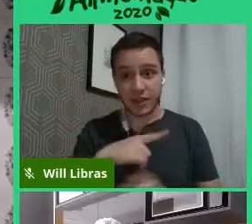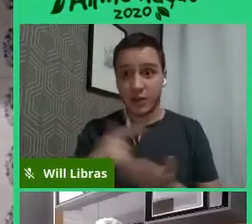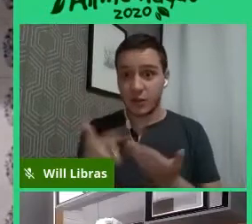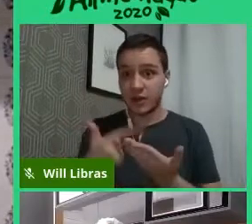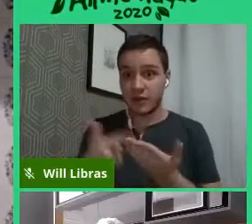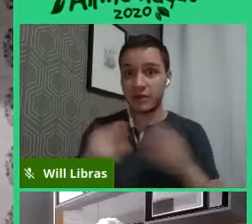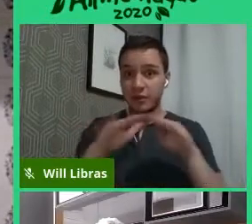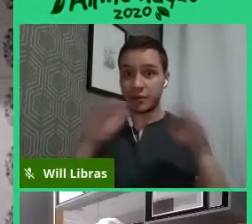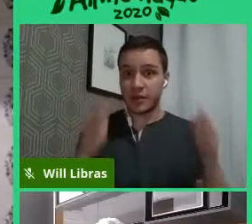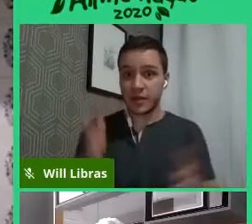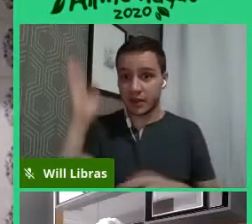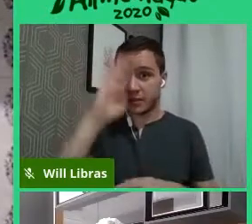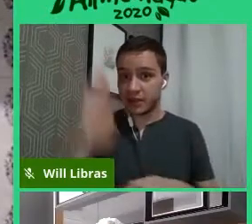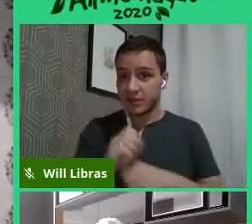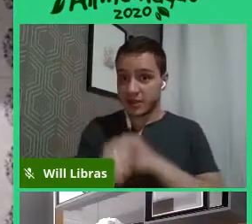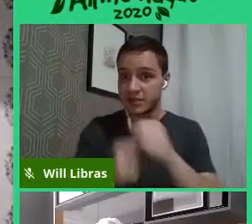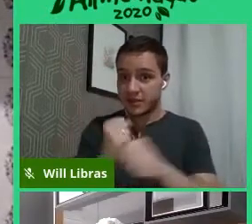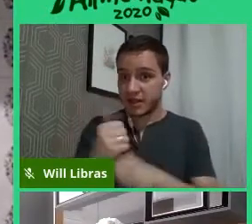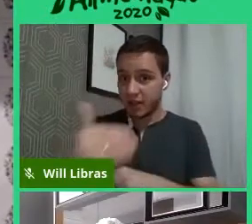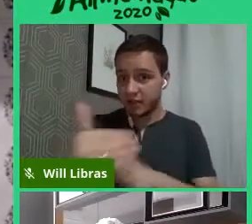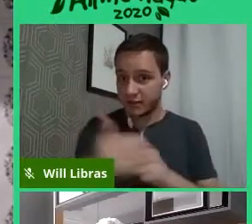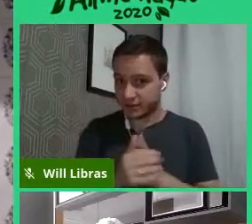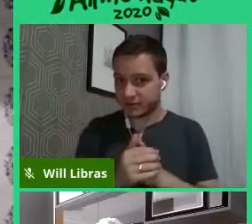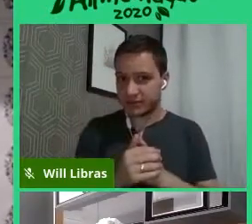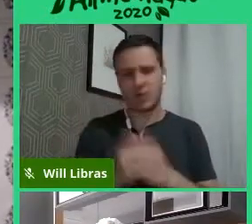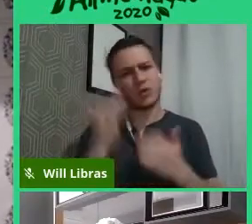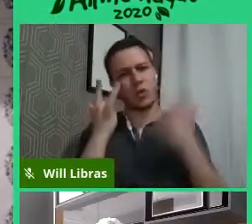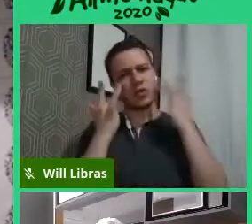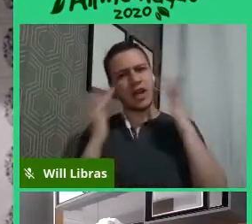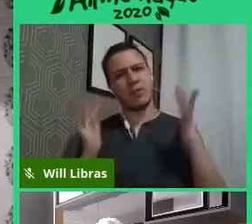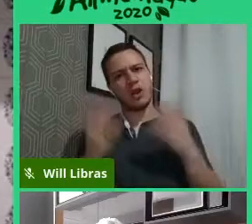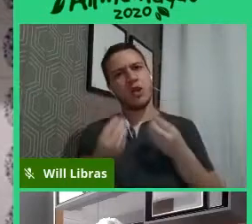ano? Não acredito.